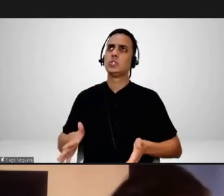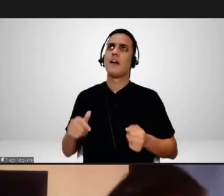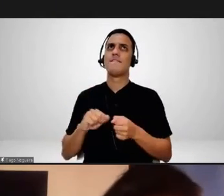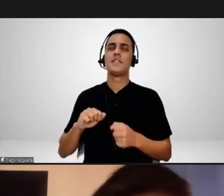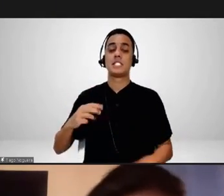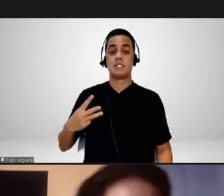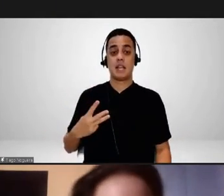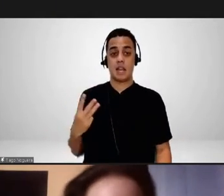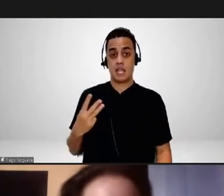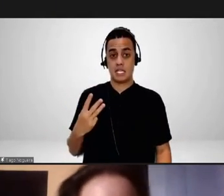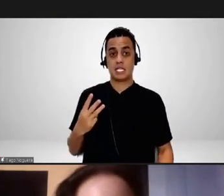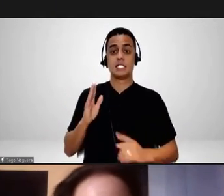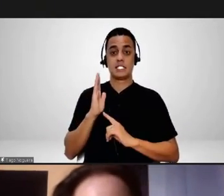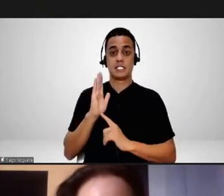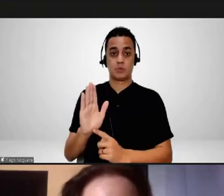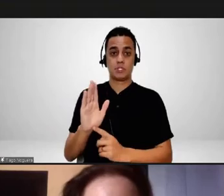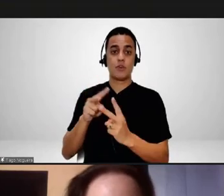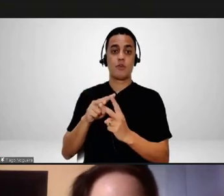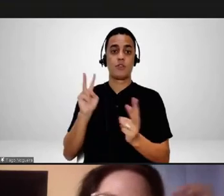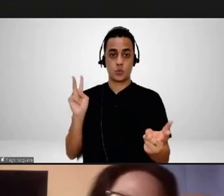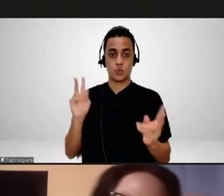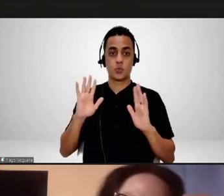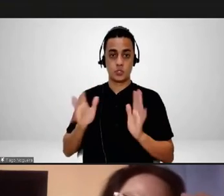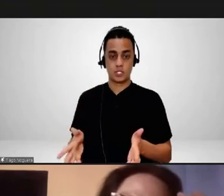3 exposições nesse percurso,